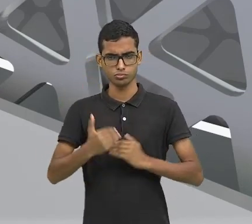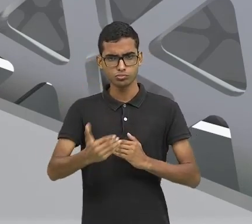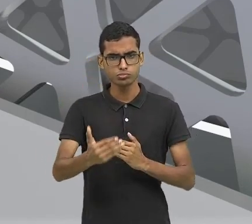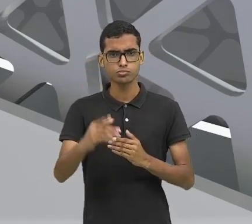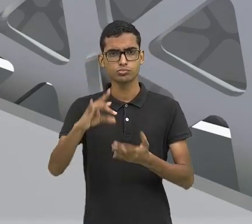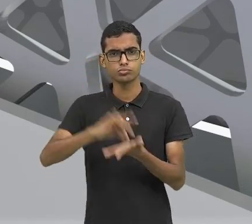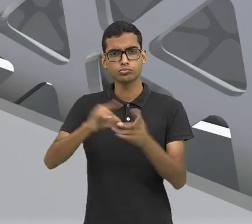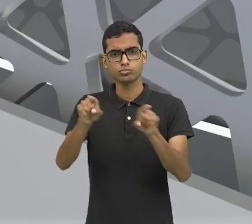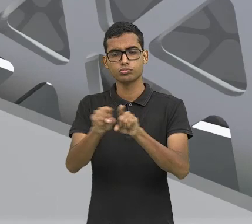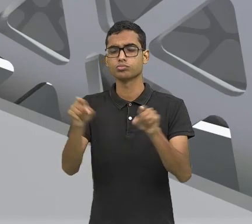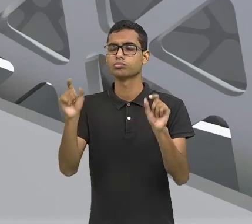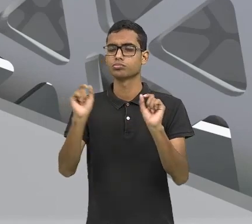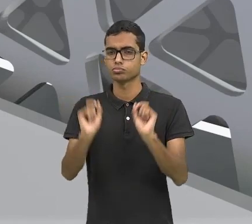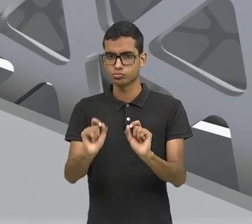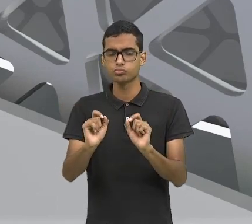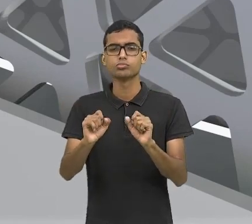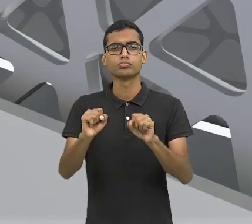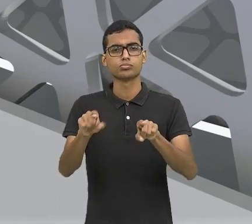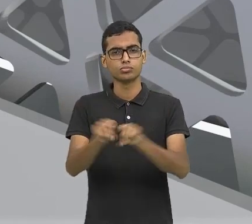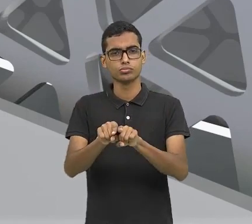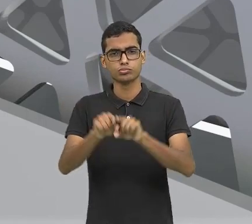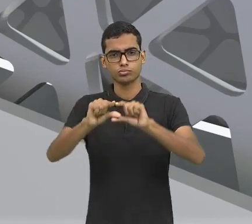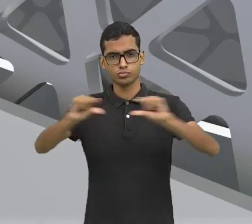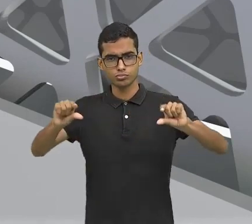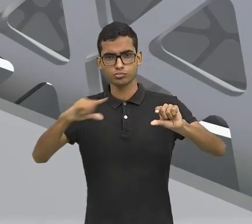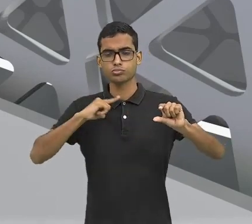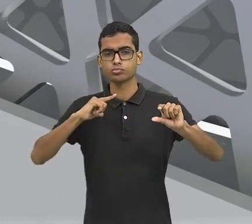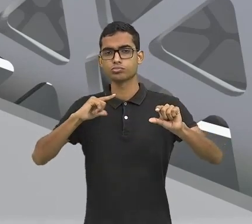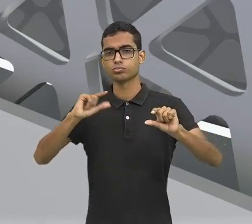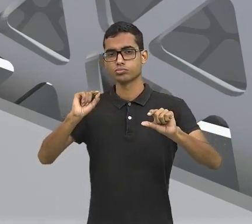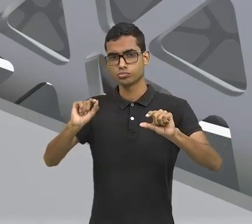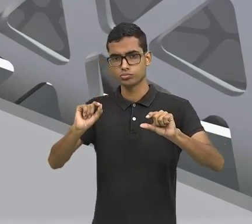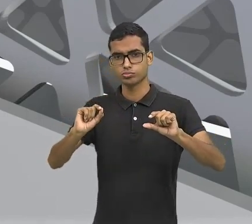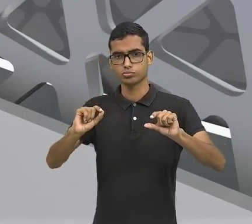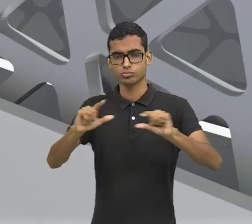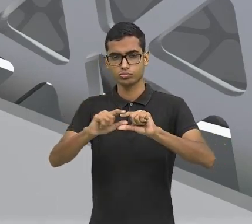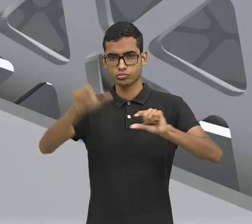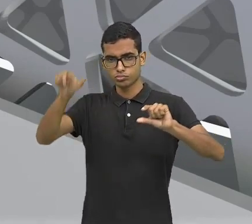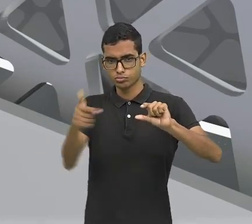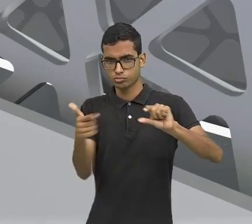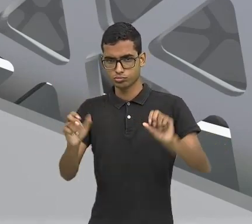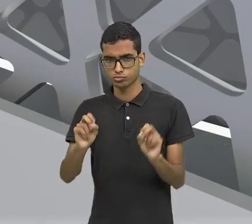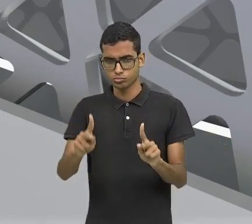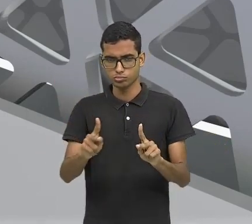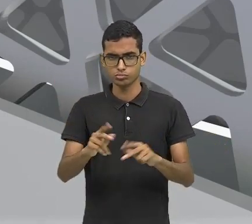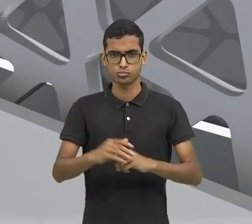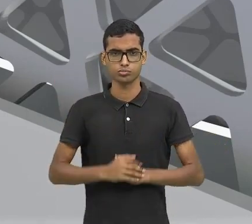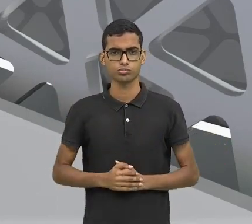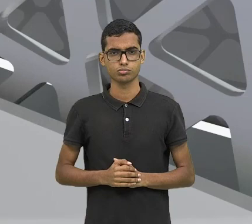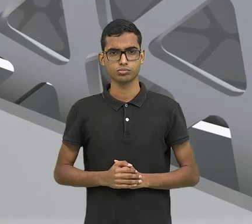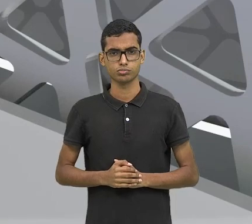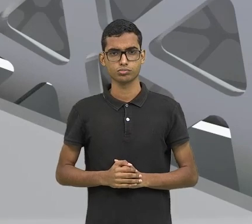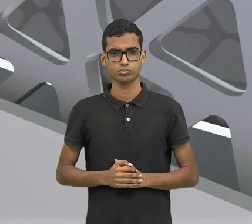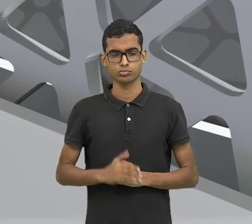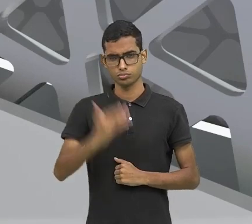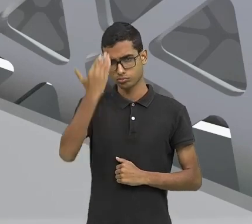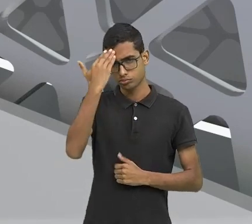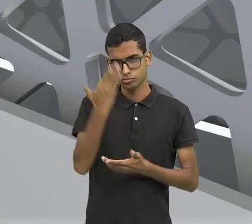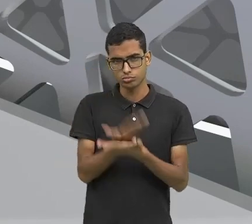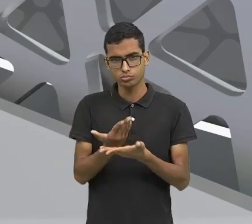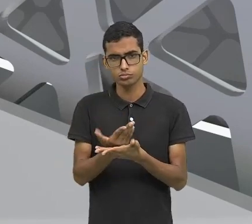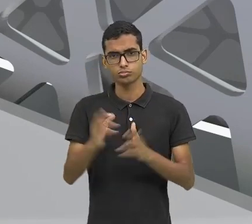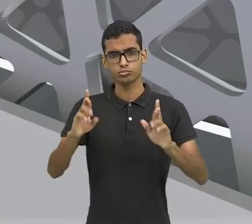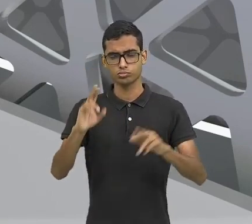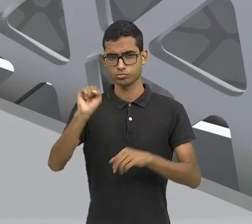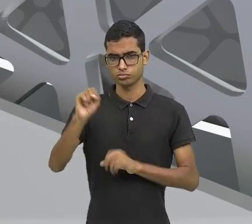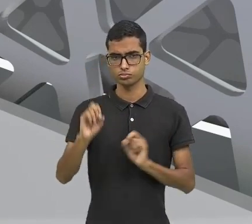existir, também a oração será uma oração sem sujeito. Ok, gente? Compreendido? Espero